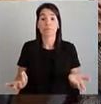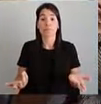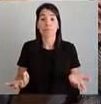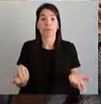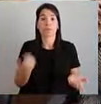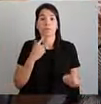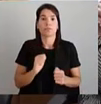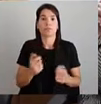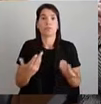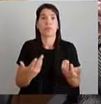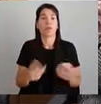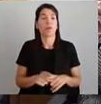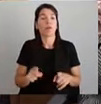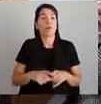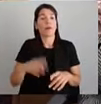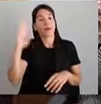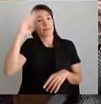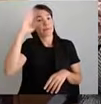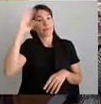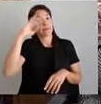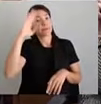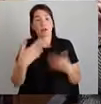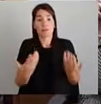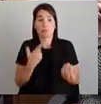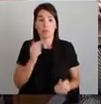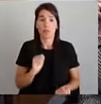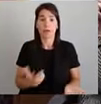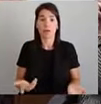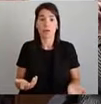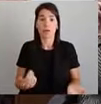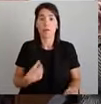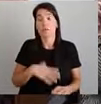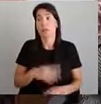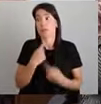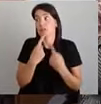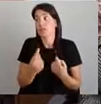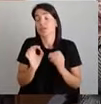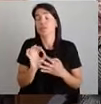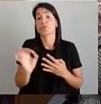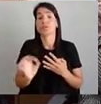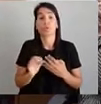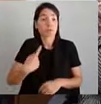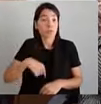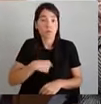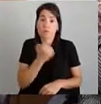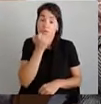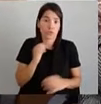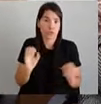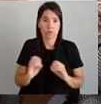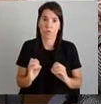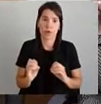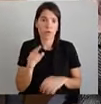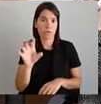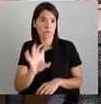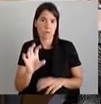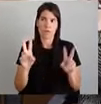não vamos estar aqui a fingir que não sabemos, não é? E eu queria dizer muito explicitamente que nós não estamos satisfeitos com a forma como este assunto